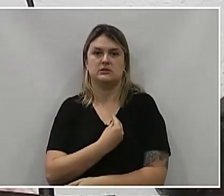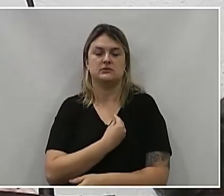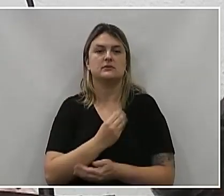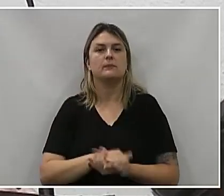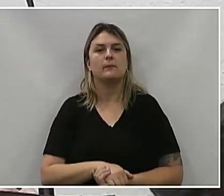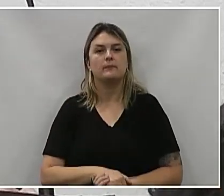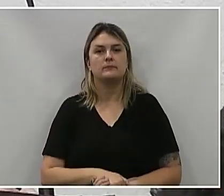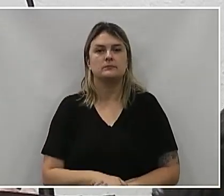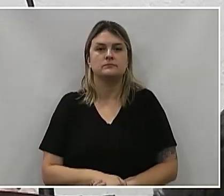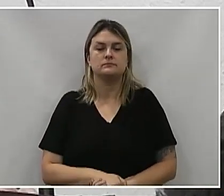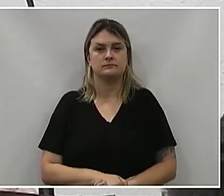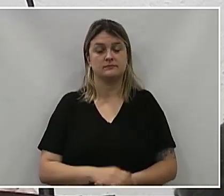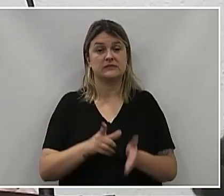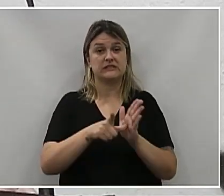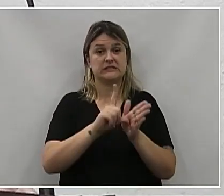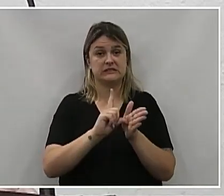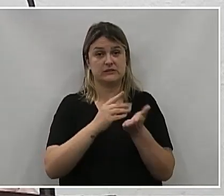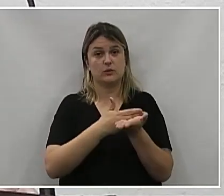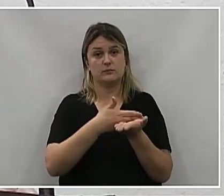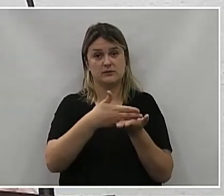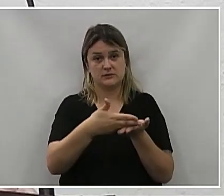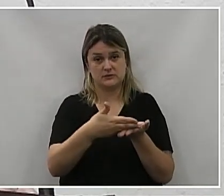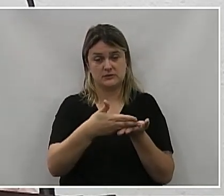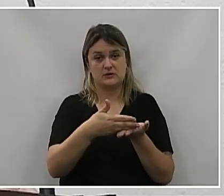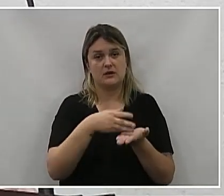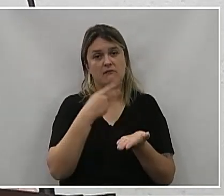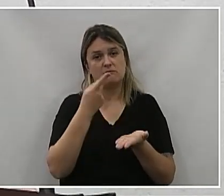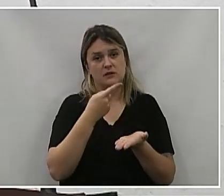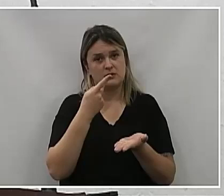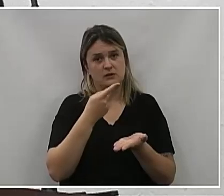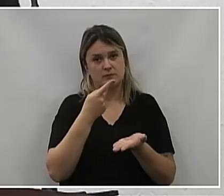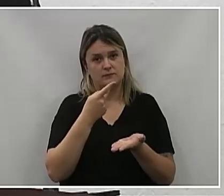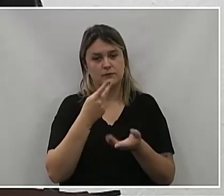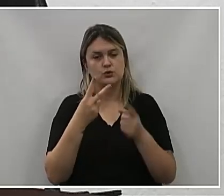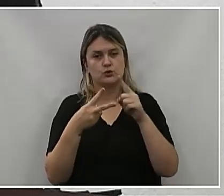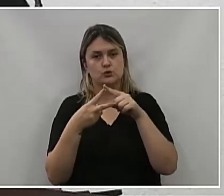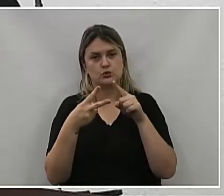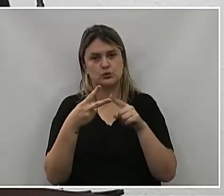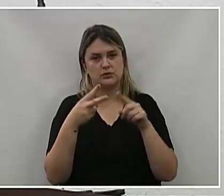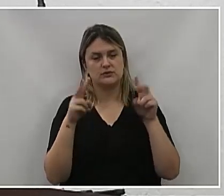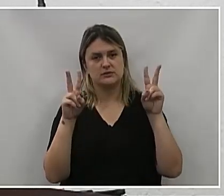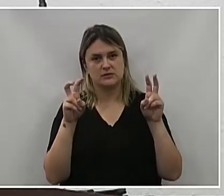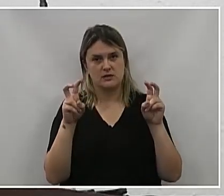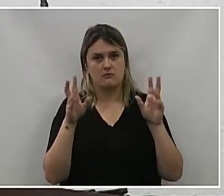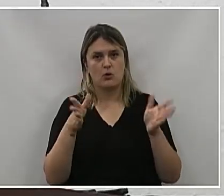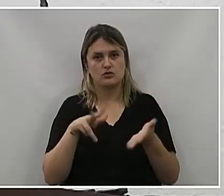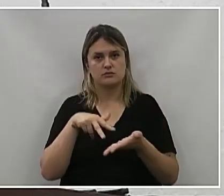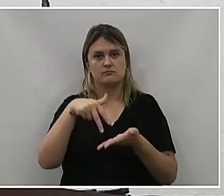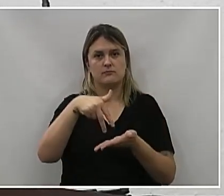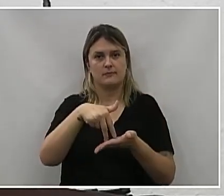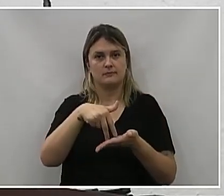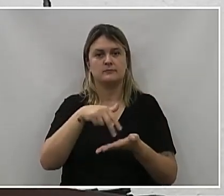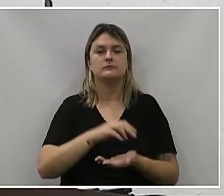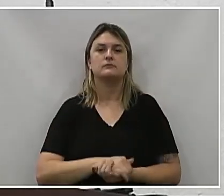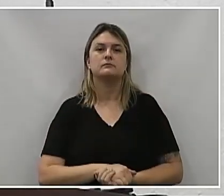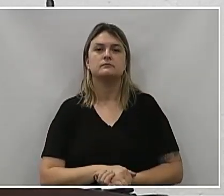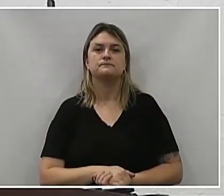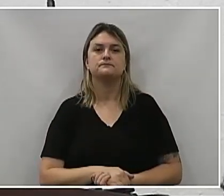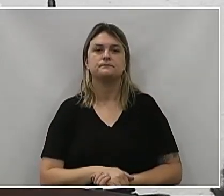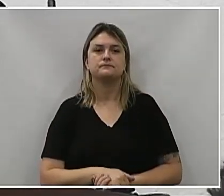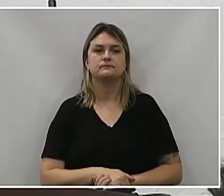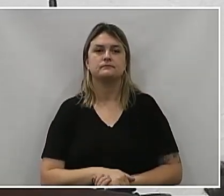casa. Antes de começar a falar dos dois assuntos que me trouxeram hoje aqui nessa tribuna,